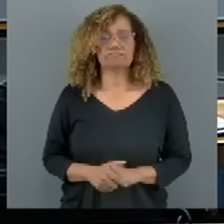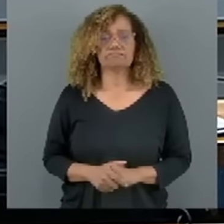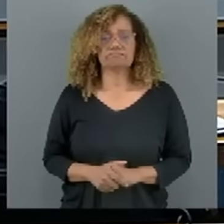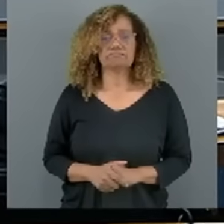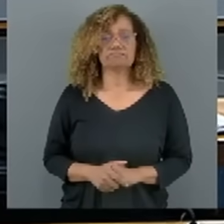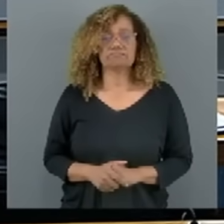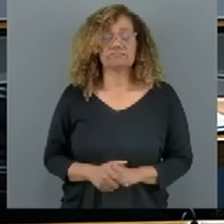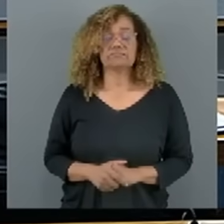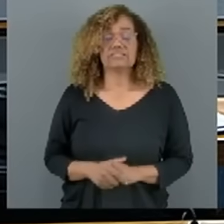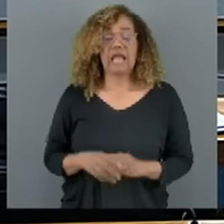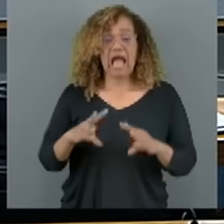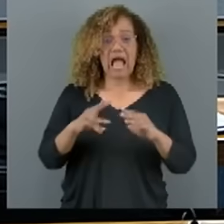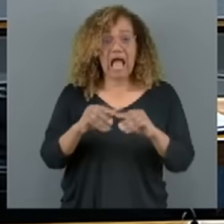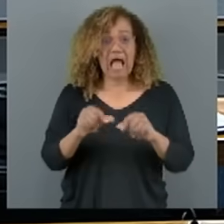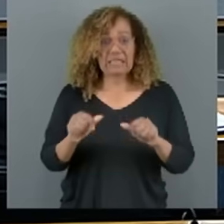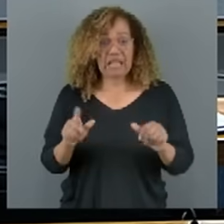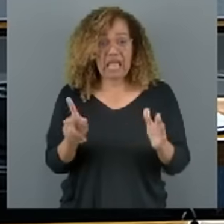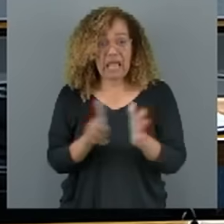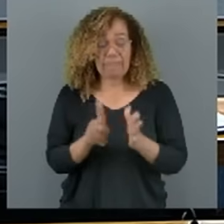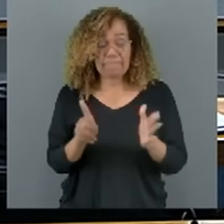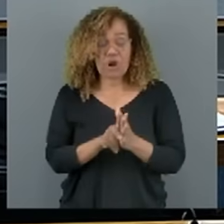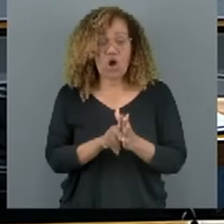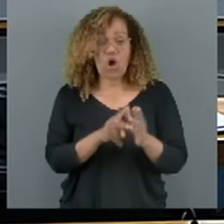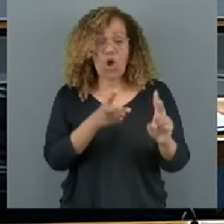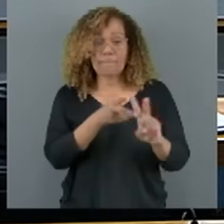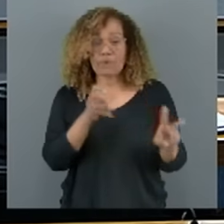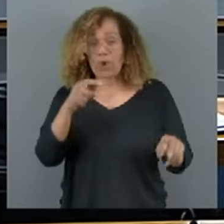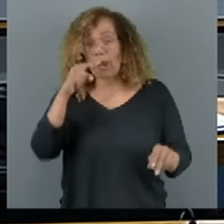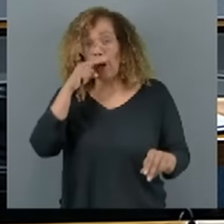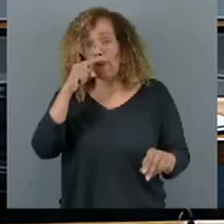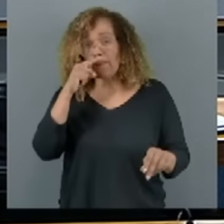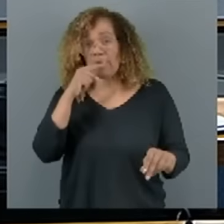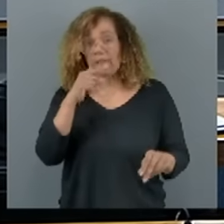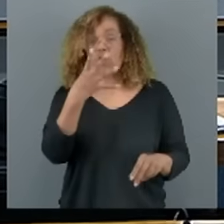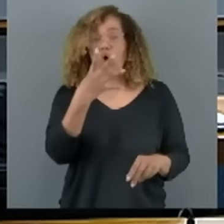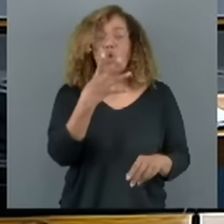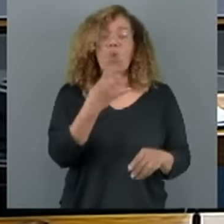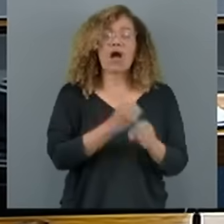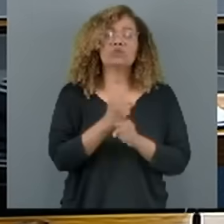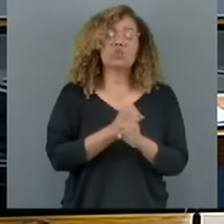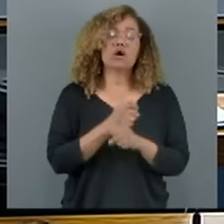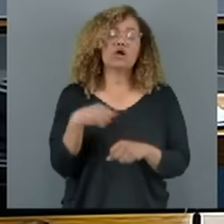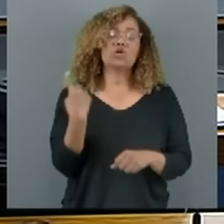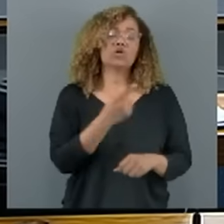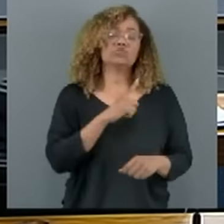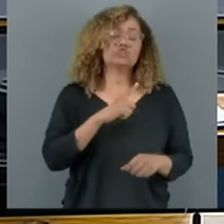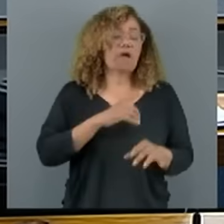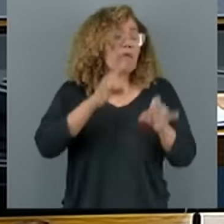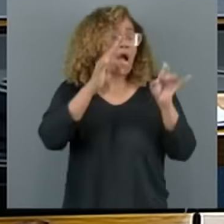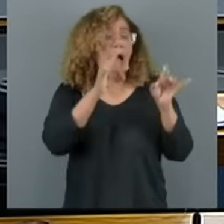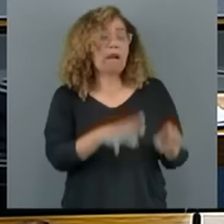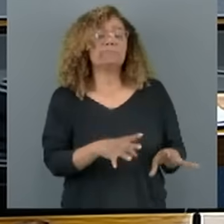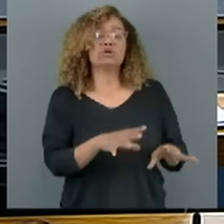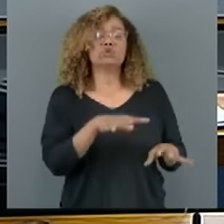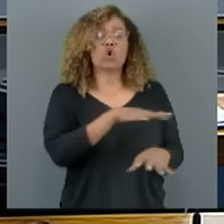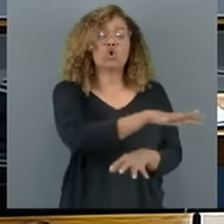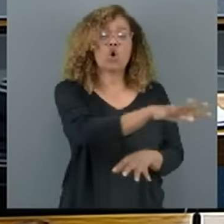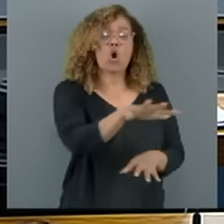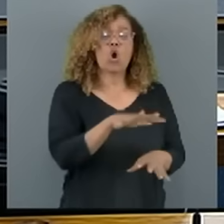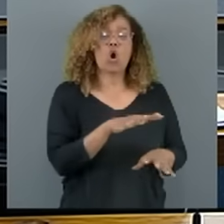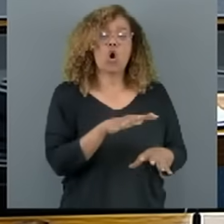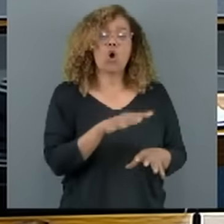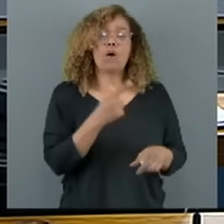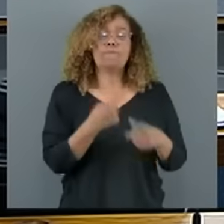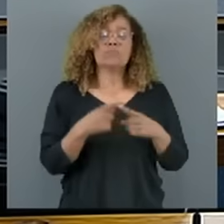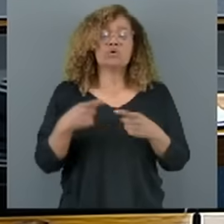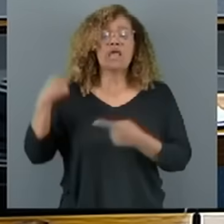terra indígena Yanomami. Durante 4 anos, o que nós tivemos foi o abandono das